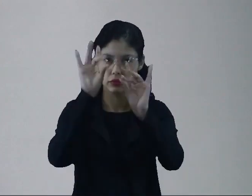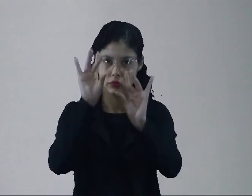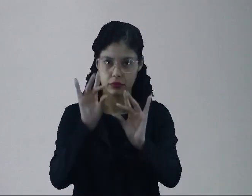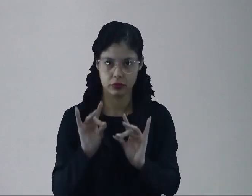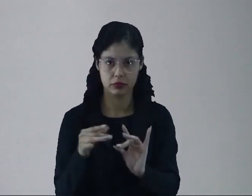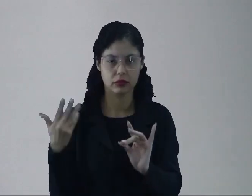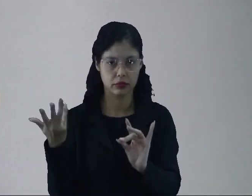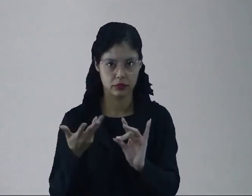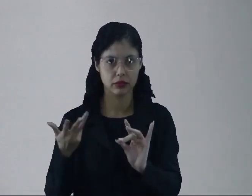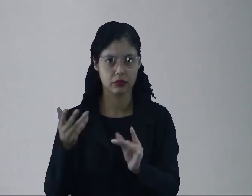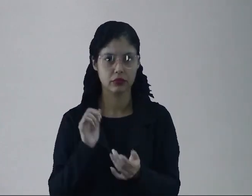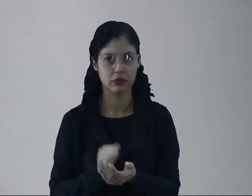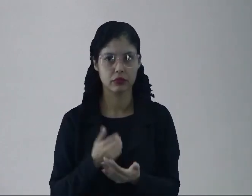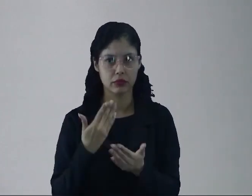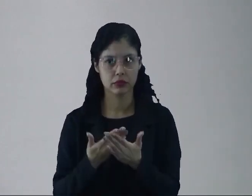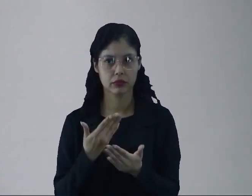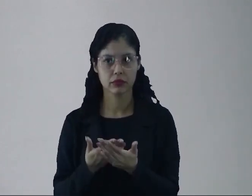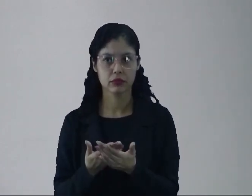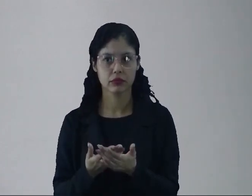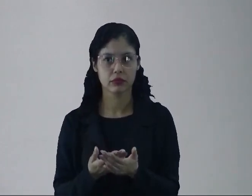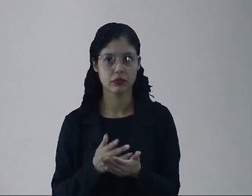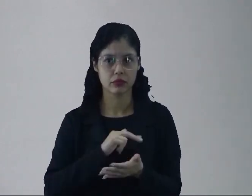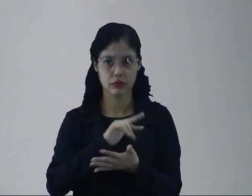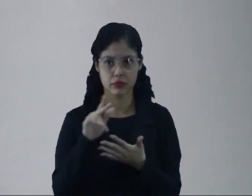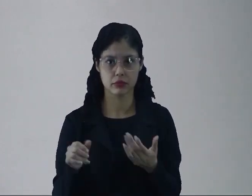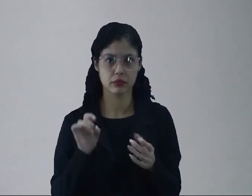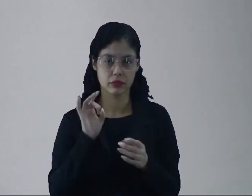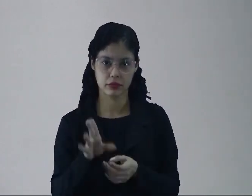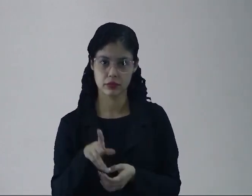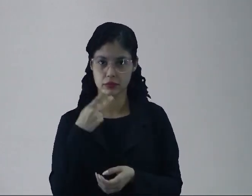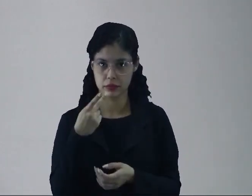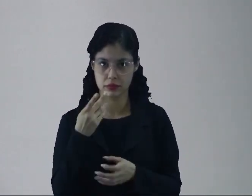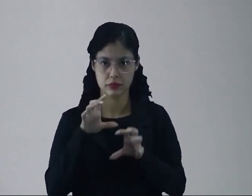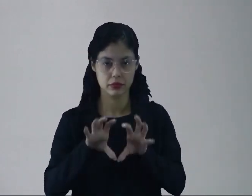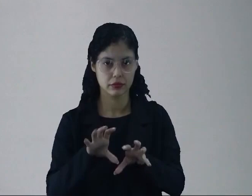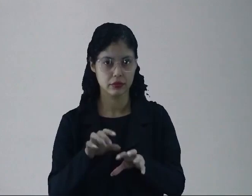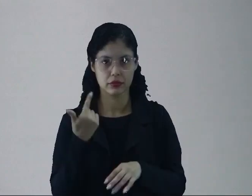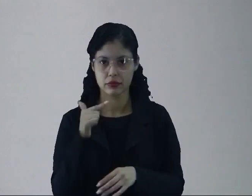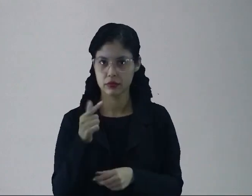mecanismos básicos. Nessa aula de hoje, a gente merecia várias aulas só para falar do ciclo